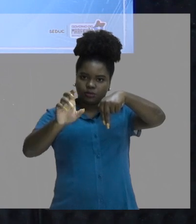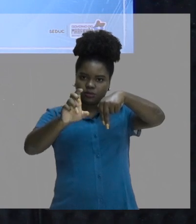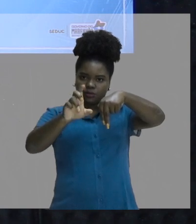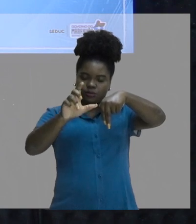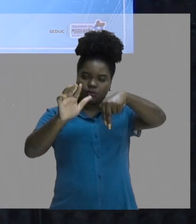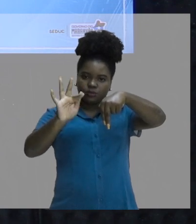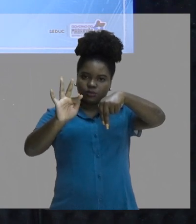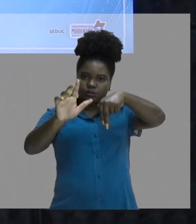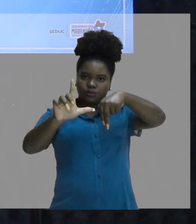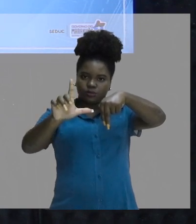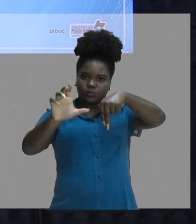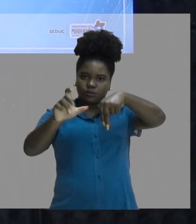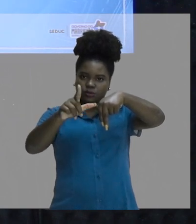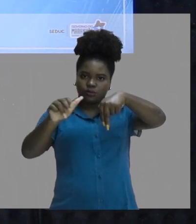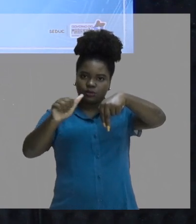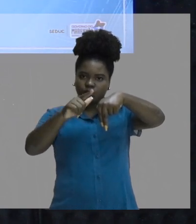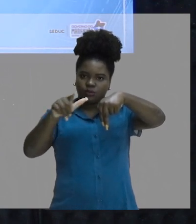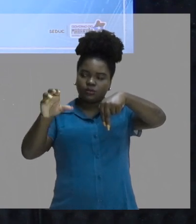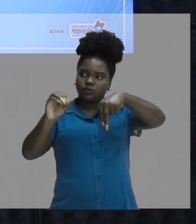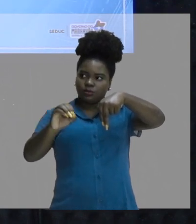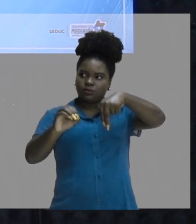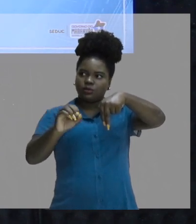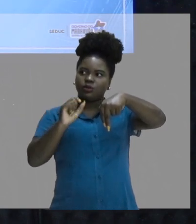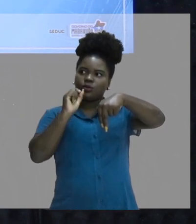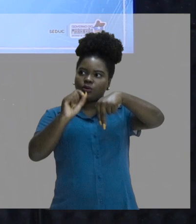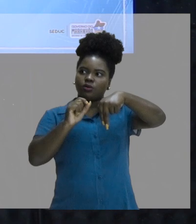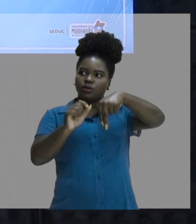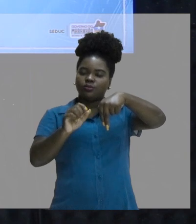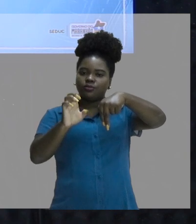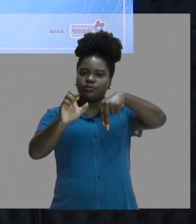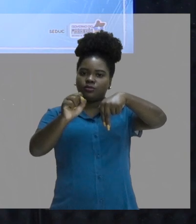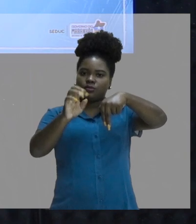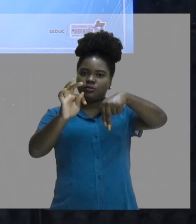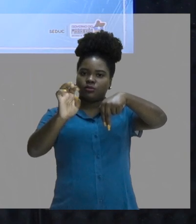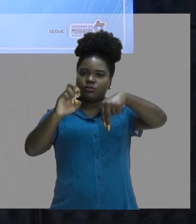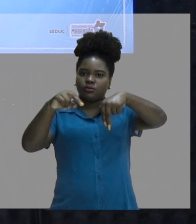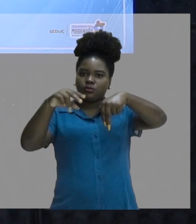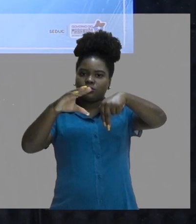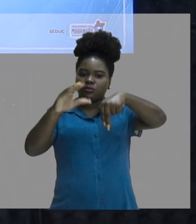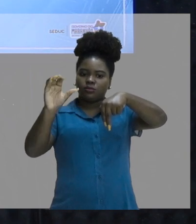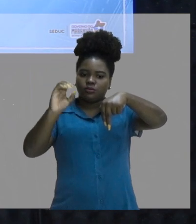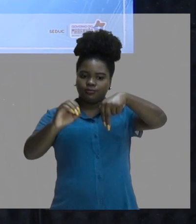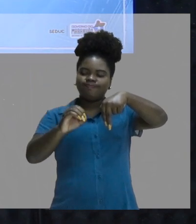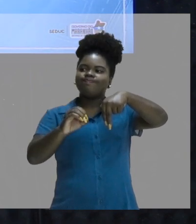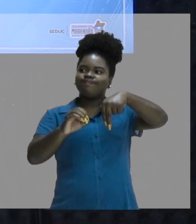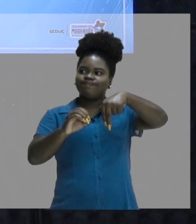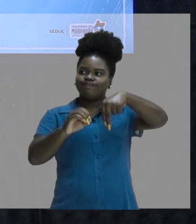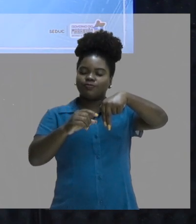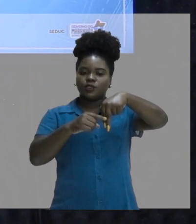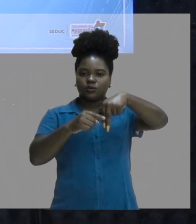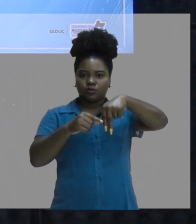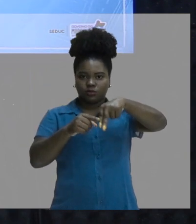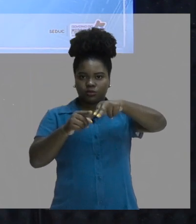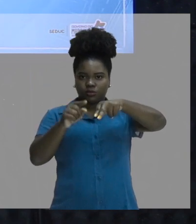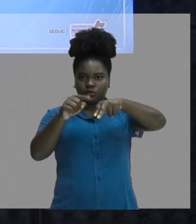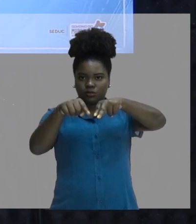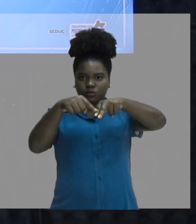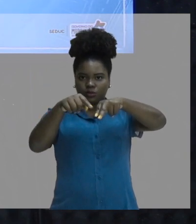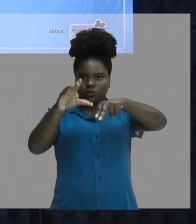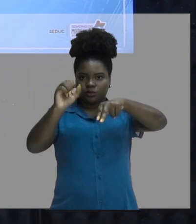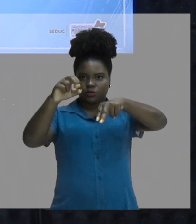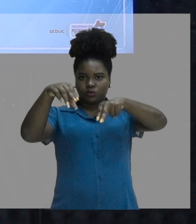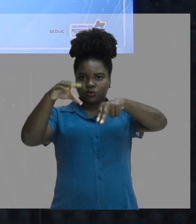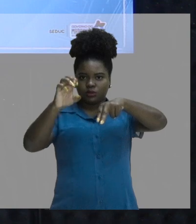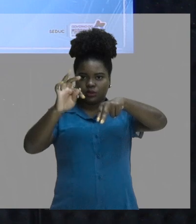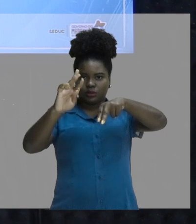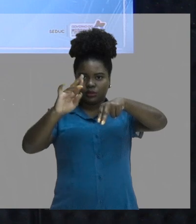ele está o quê? Estendendo essa musculatura. Então, aqui é uma contração o quê?